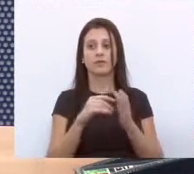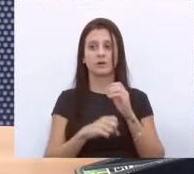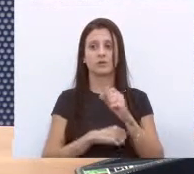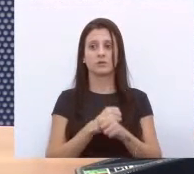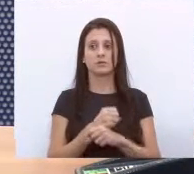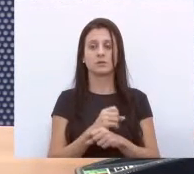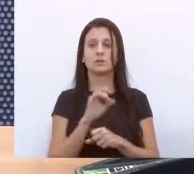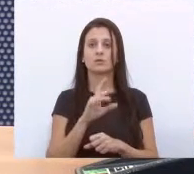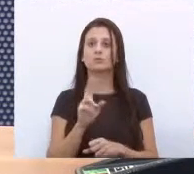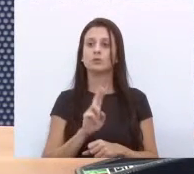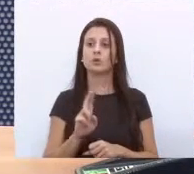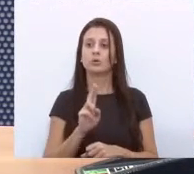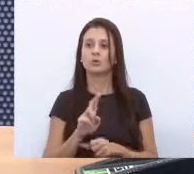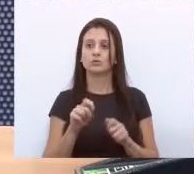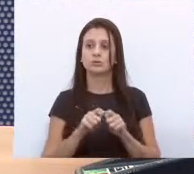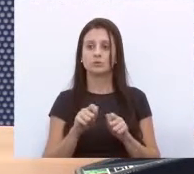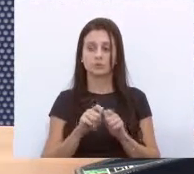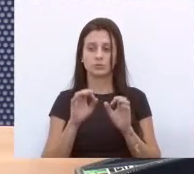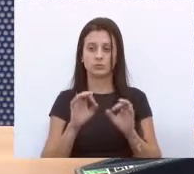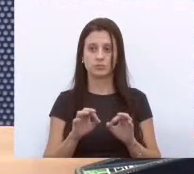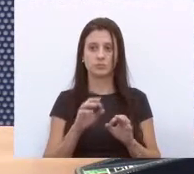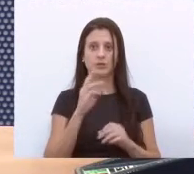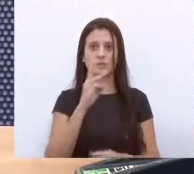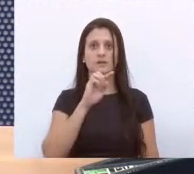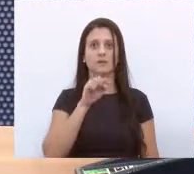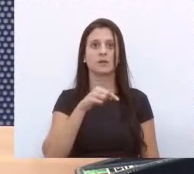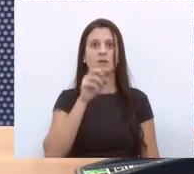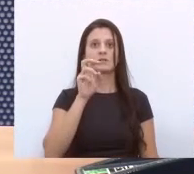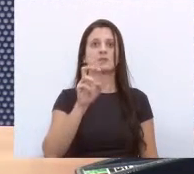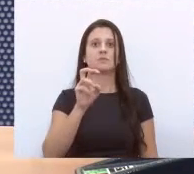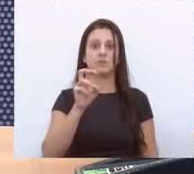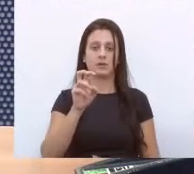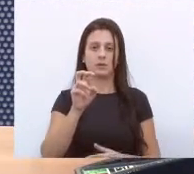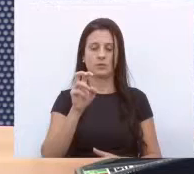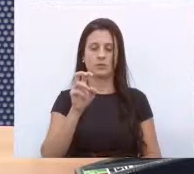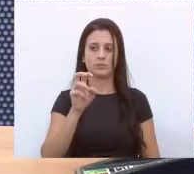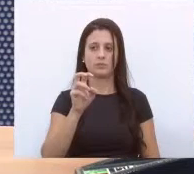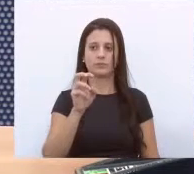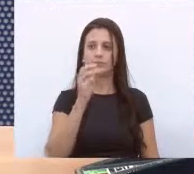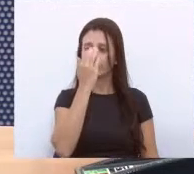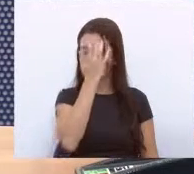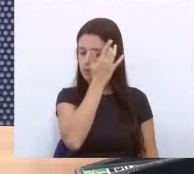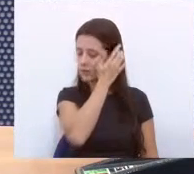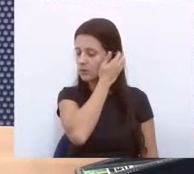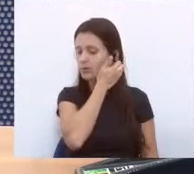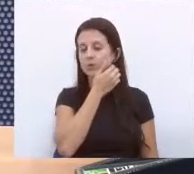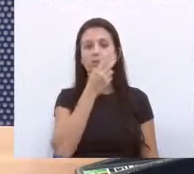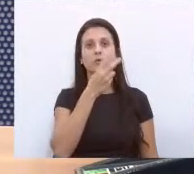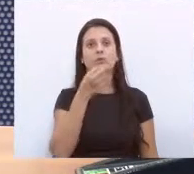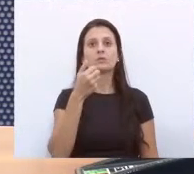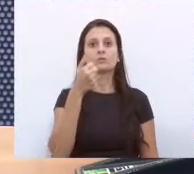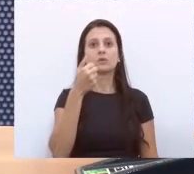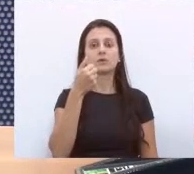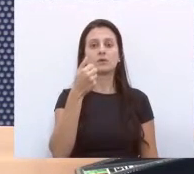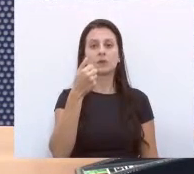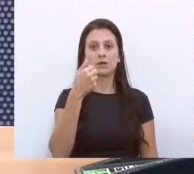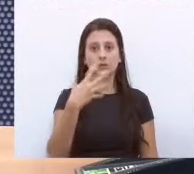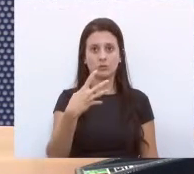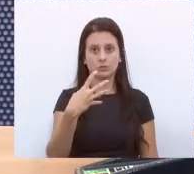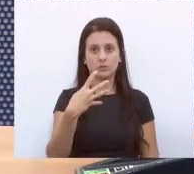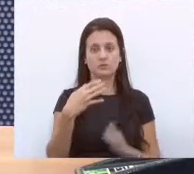utilizando sendo executado três milhões e meio então de 2014 tivemos sete milhões e